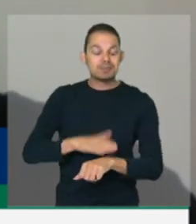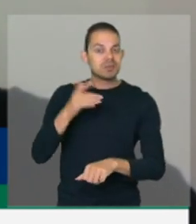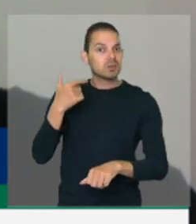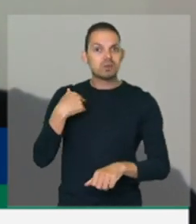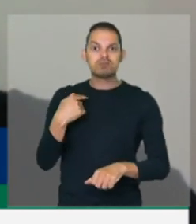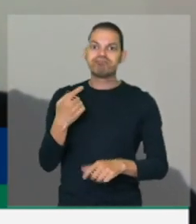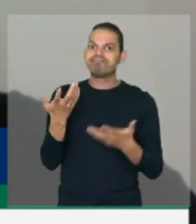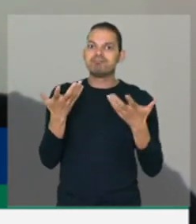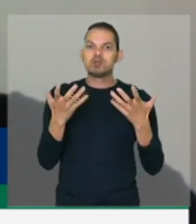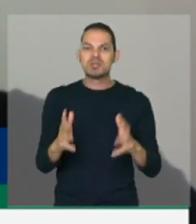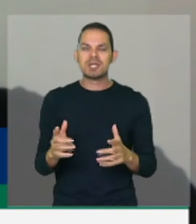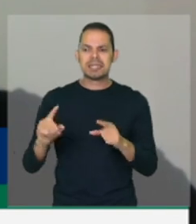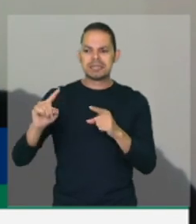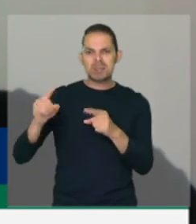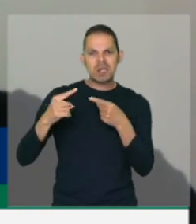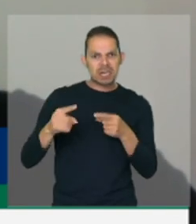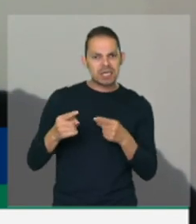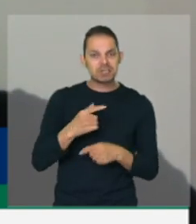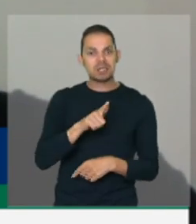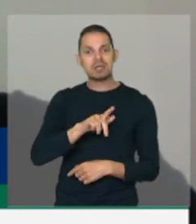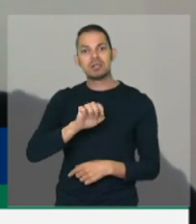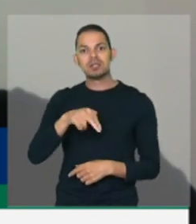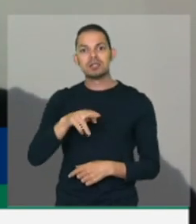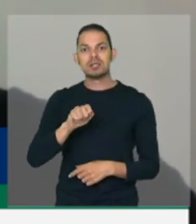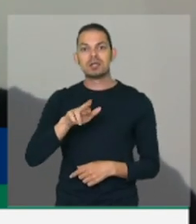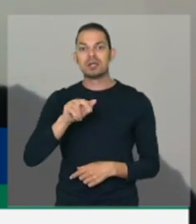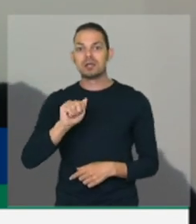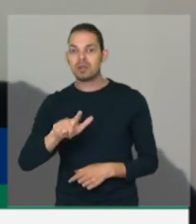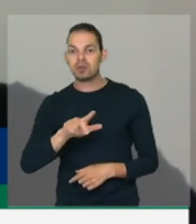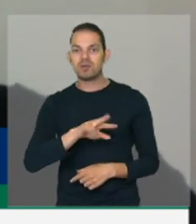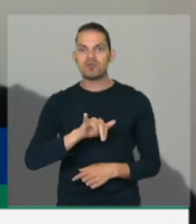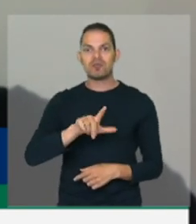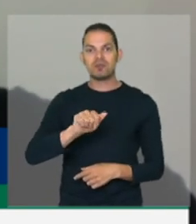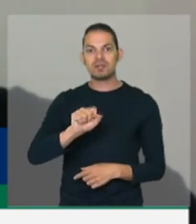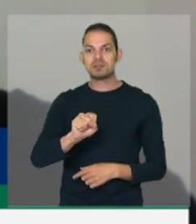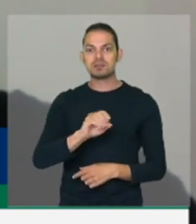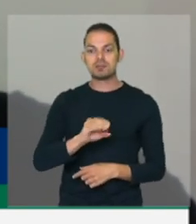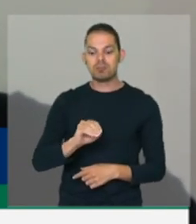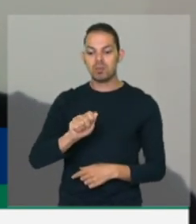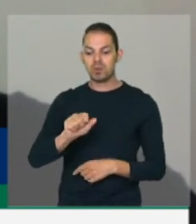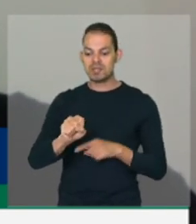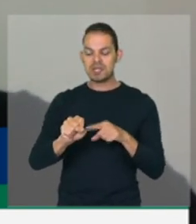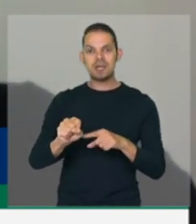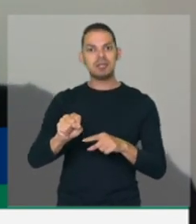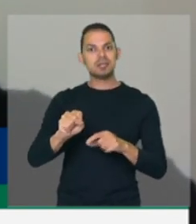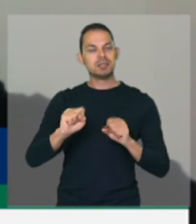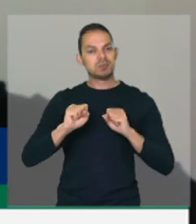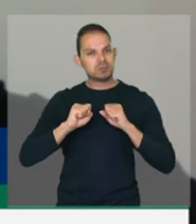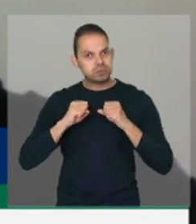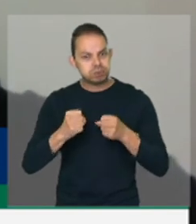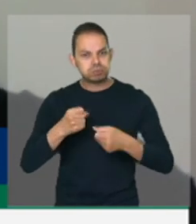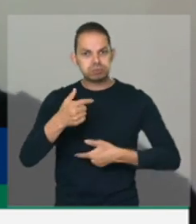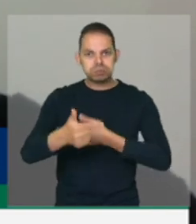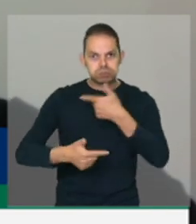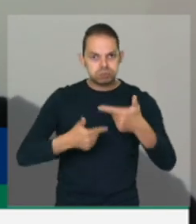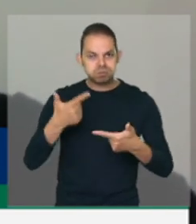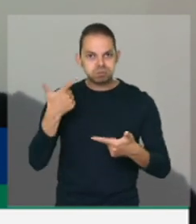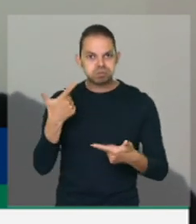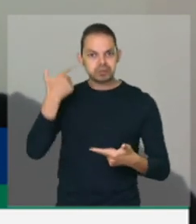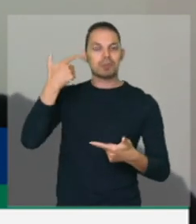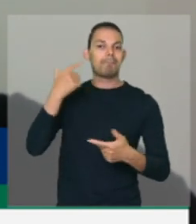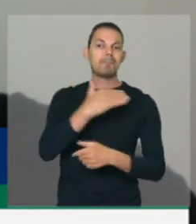alguma, aquela crítica ao general Vilas Boas, que deu a sua vida, a sua saúde por esse país. Portanto, naquele momento, sim,